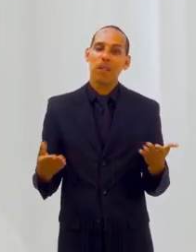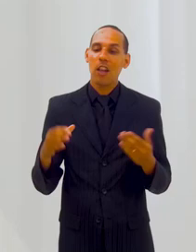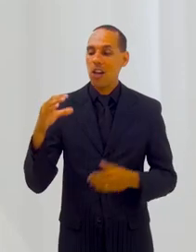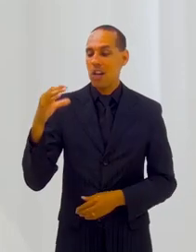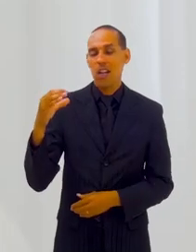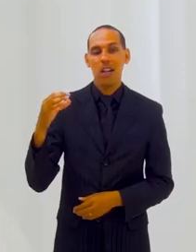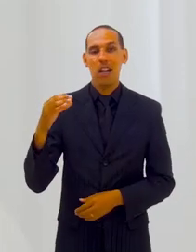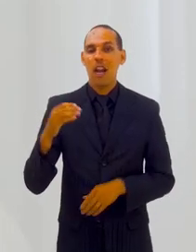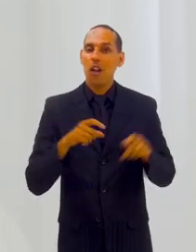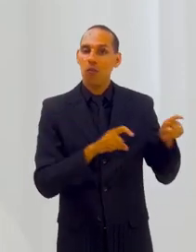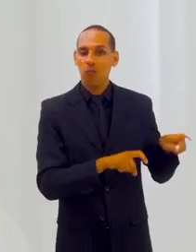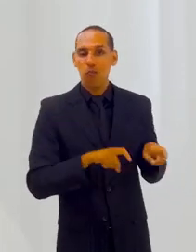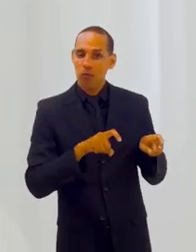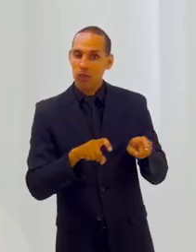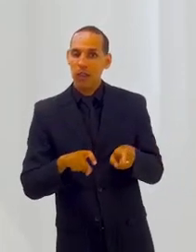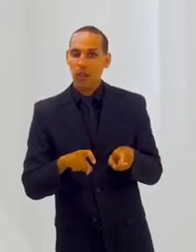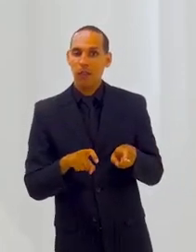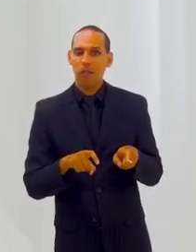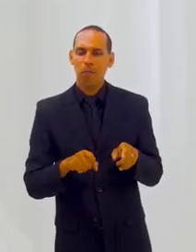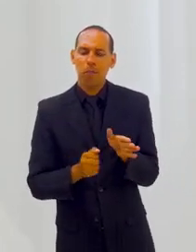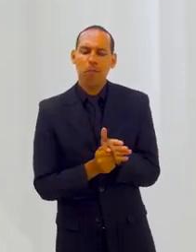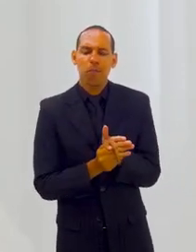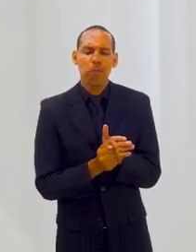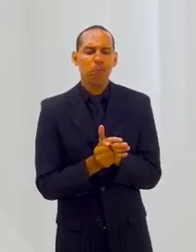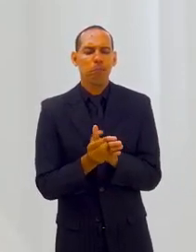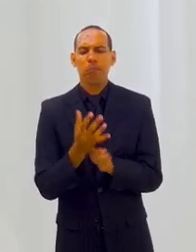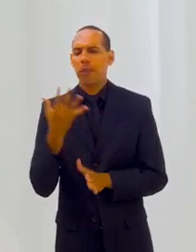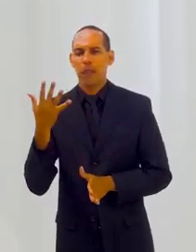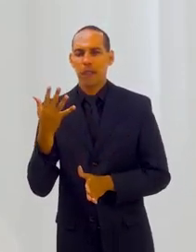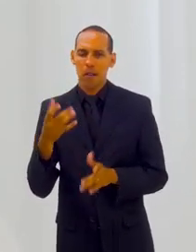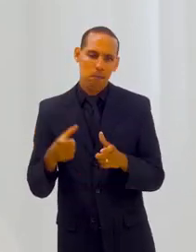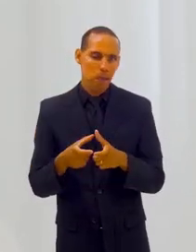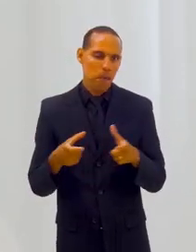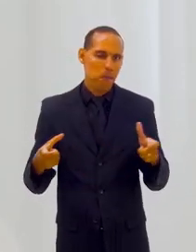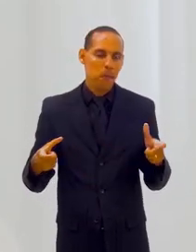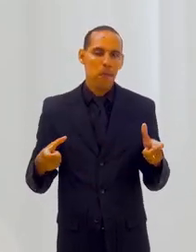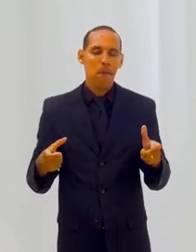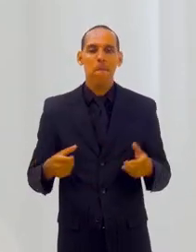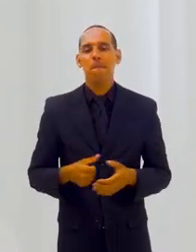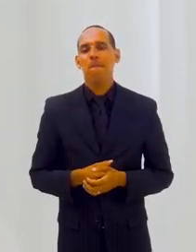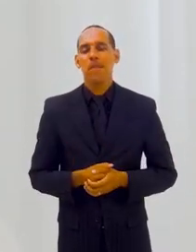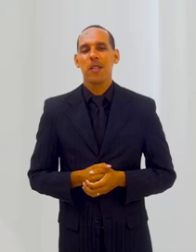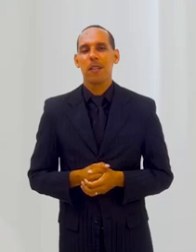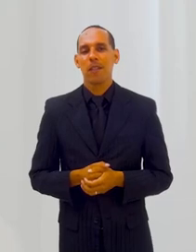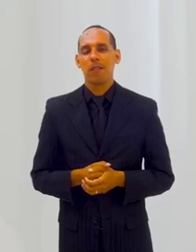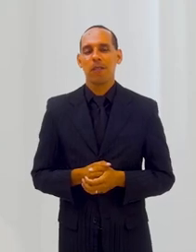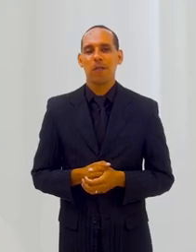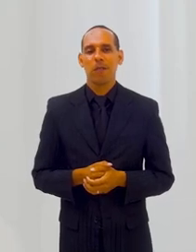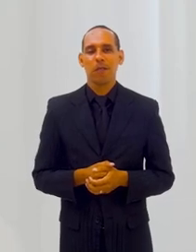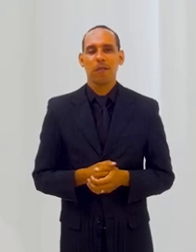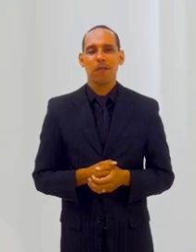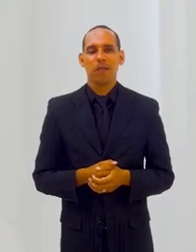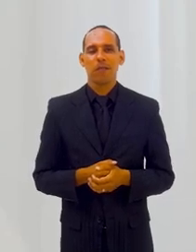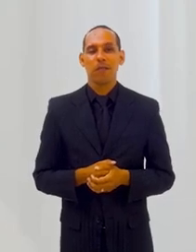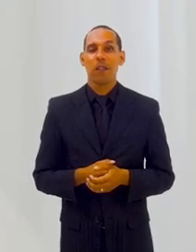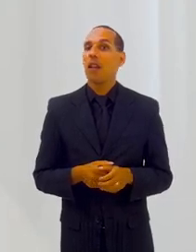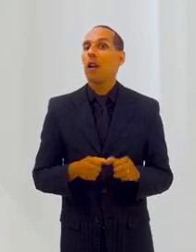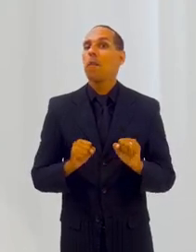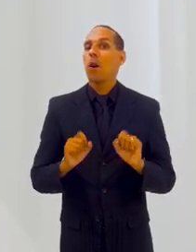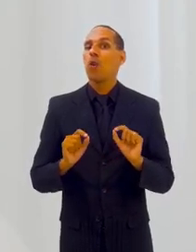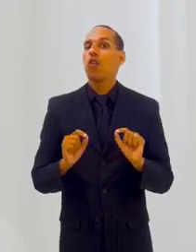crédito rural, muitas vezes, na maioria das vezes, eu diria,